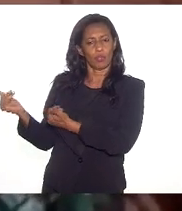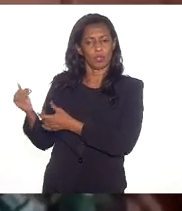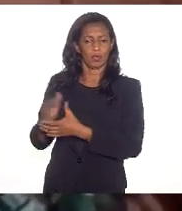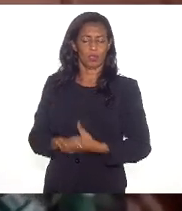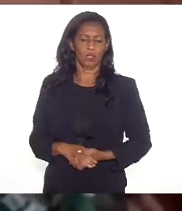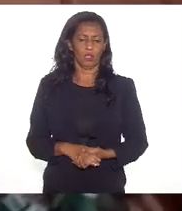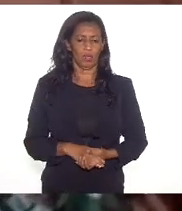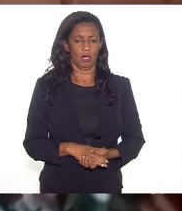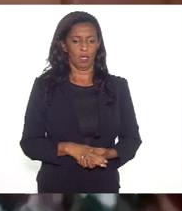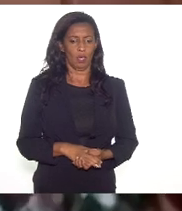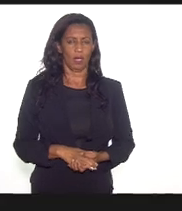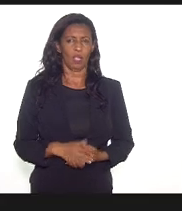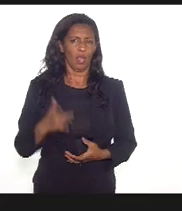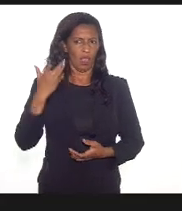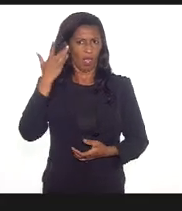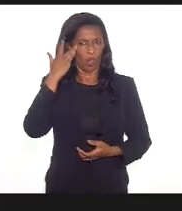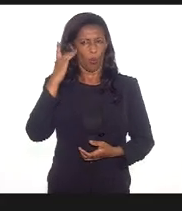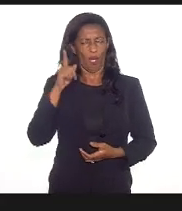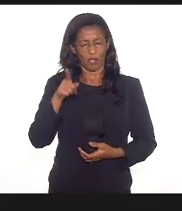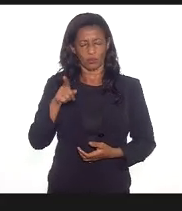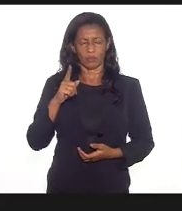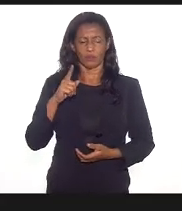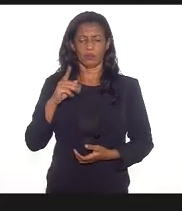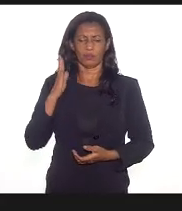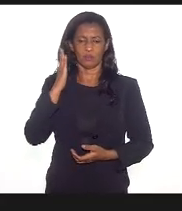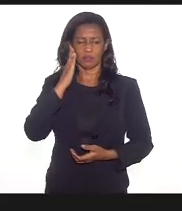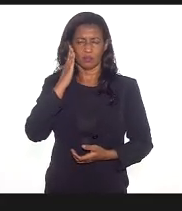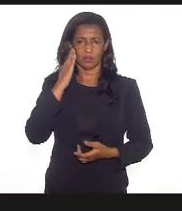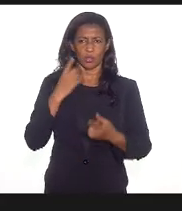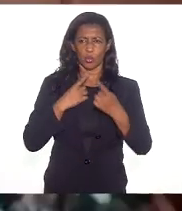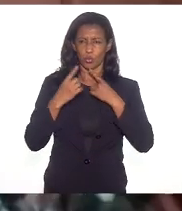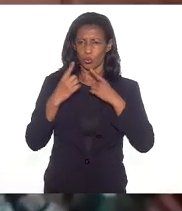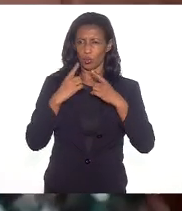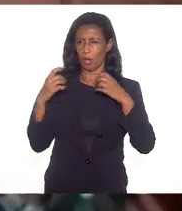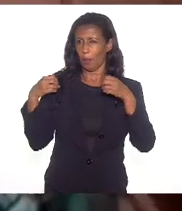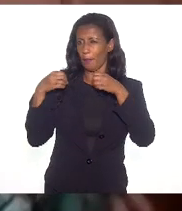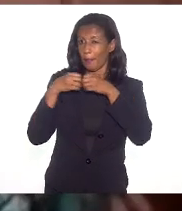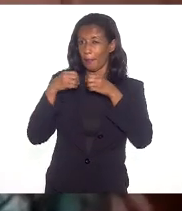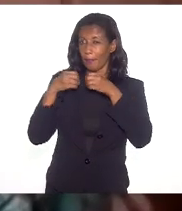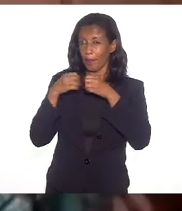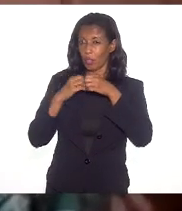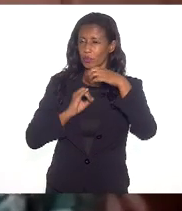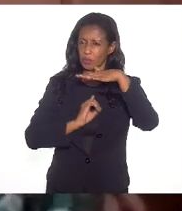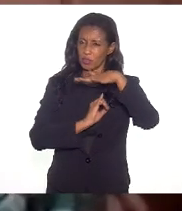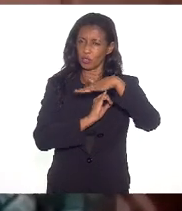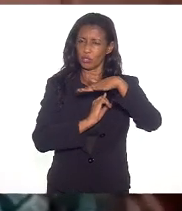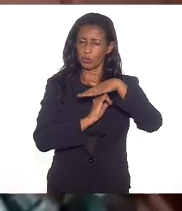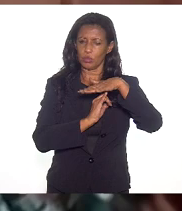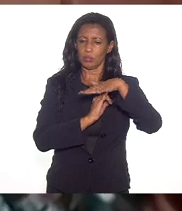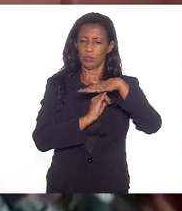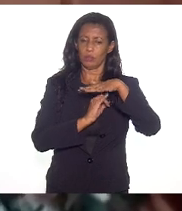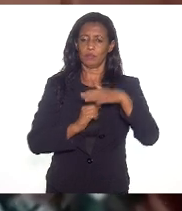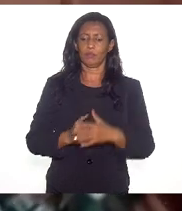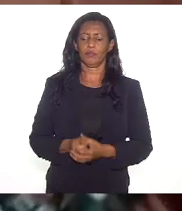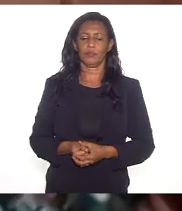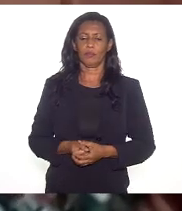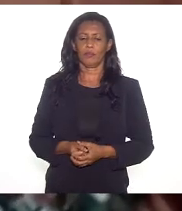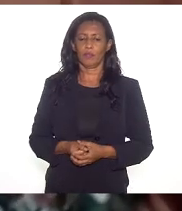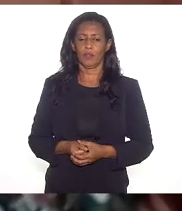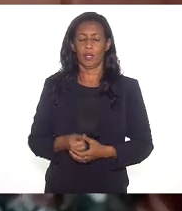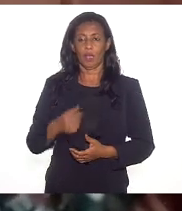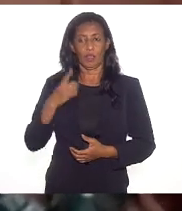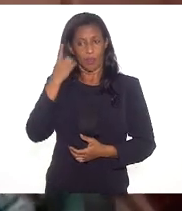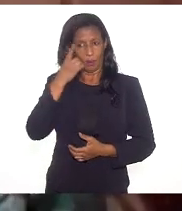que o deputado Alexandre Knoploch vem fazendo um diálogo muito próximo com essas instituições, e a deputada Tia